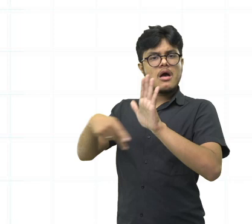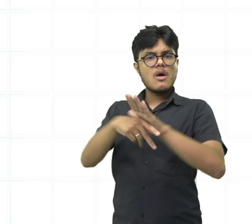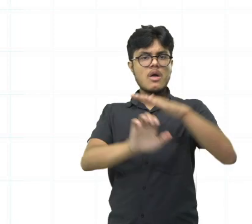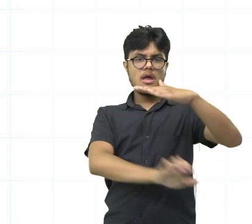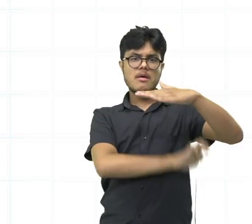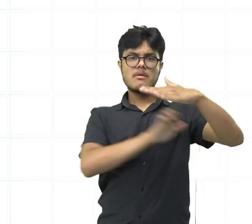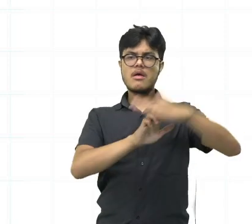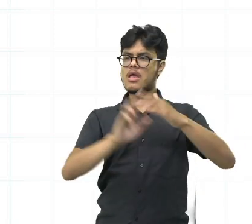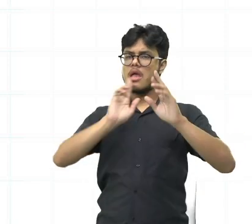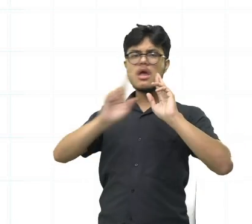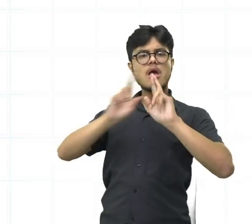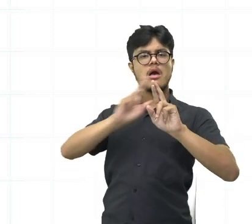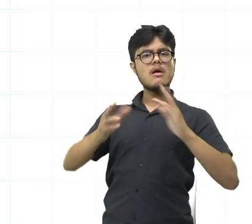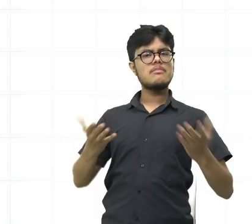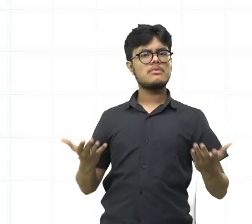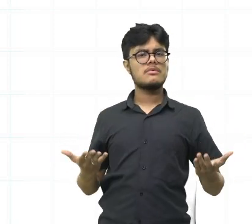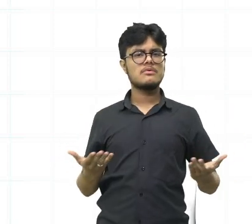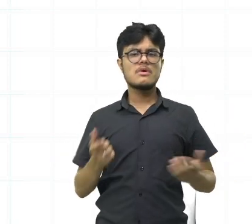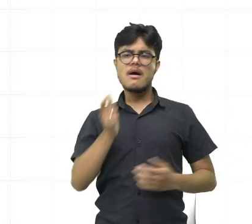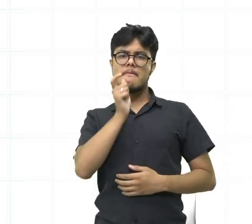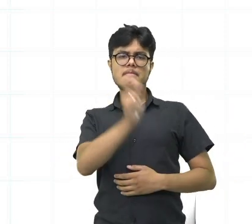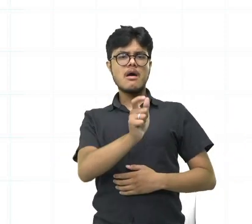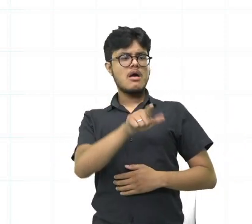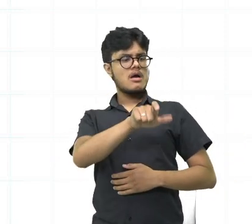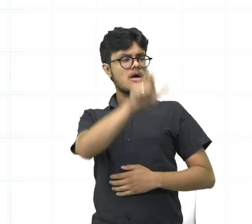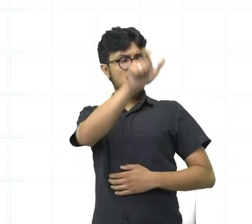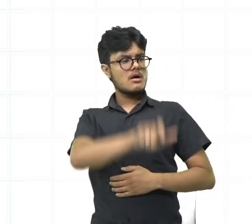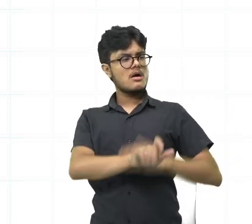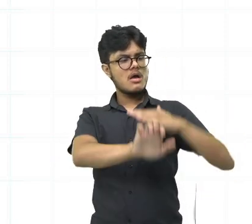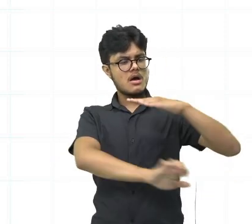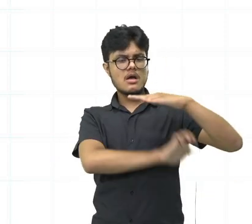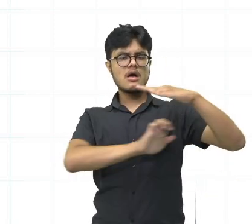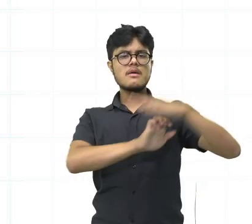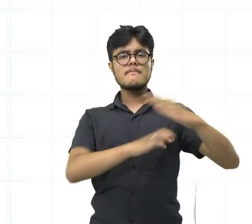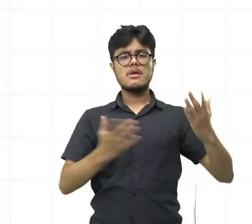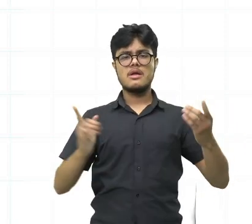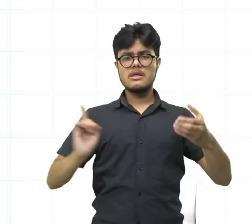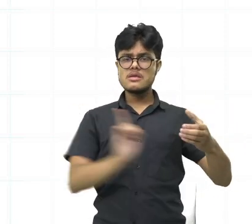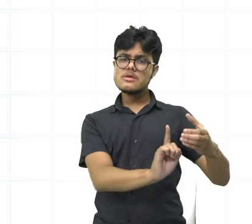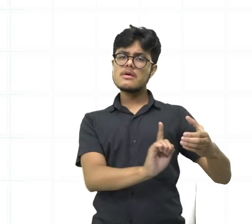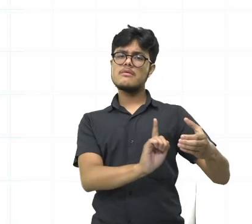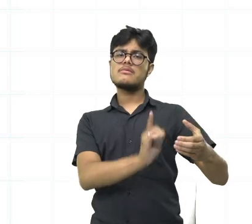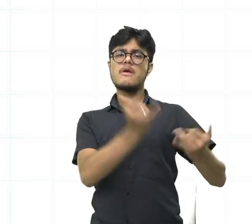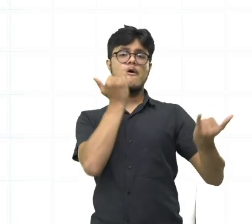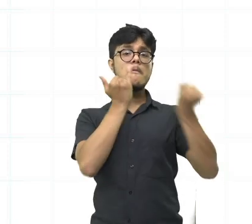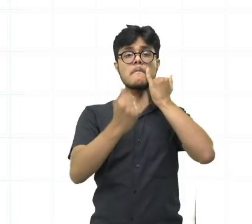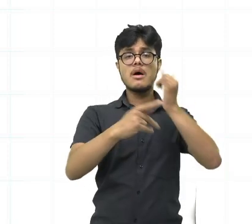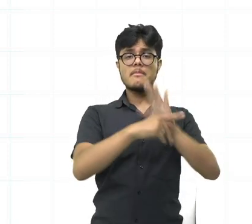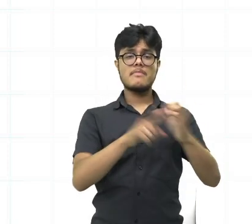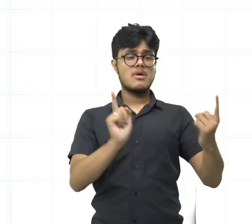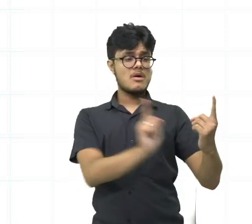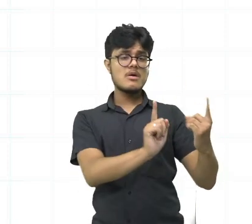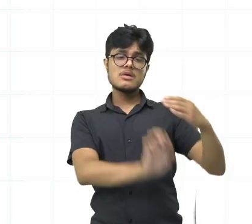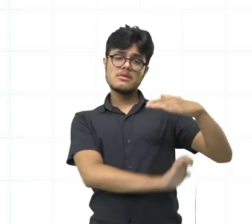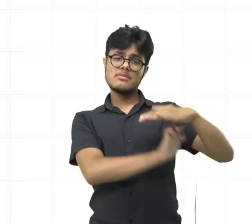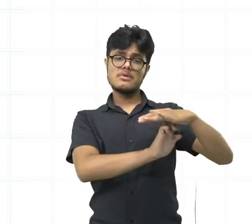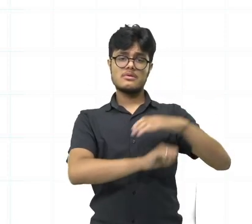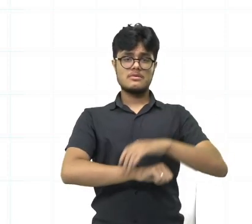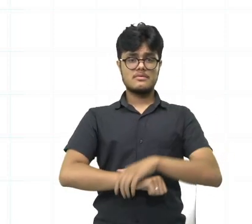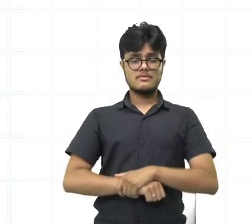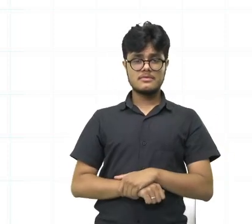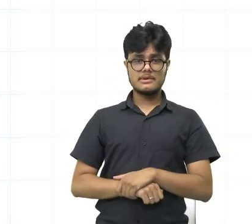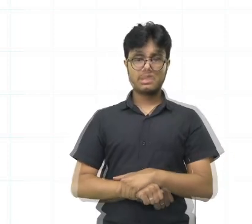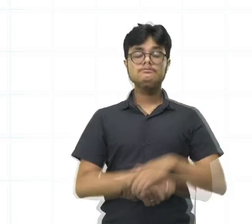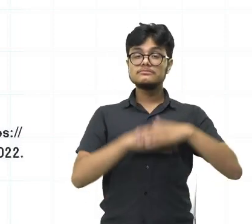deu sua reclamação verbal junto ao balcão de informações da companhia.